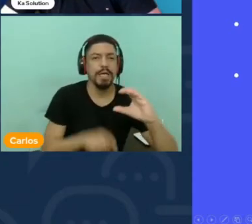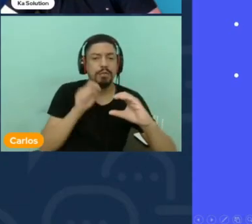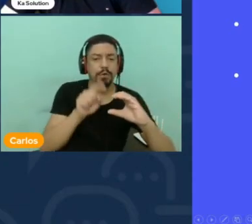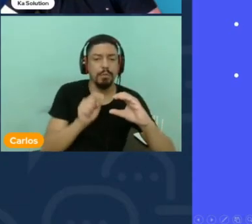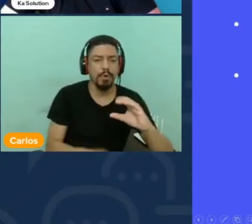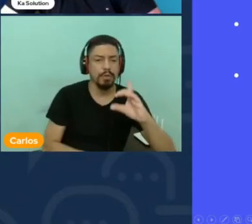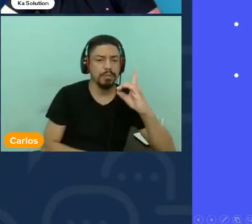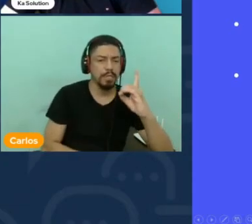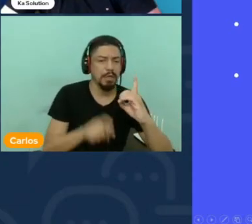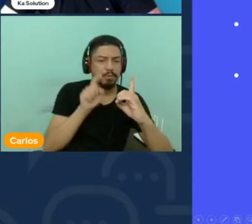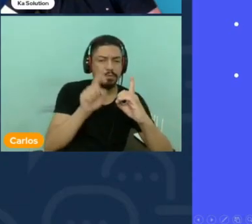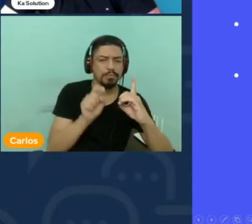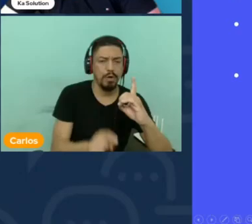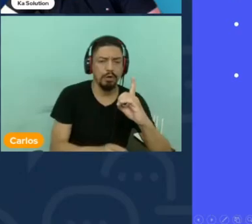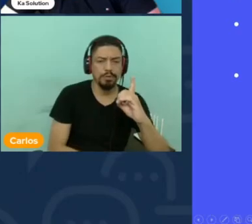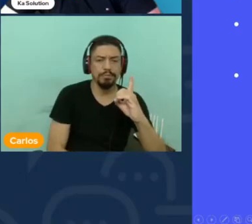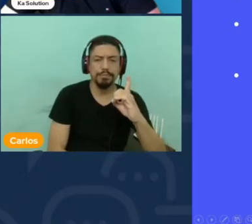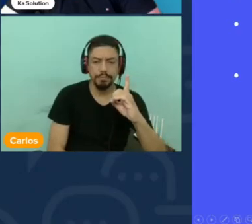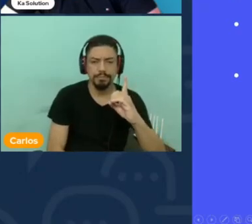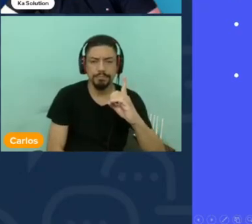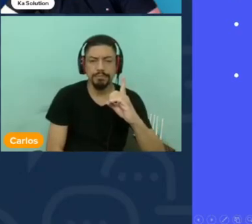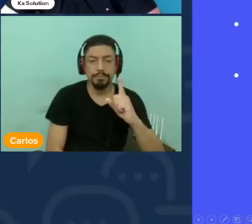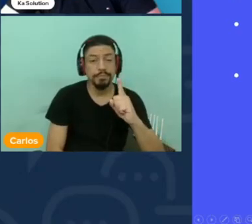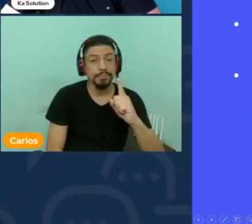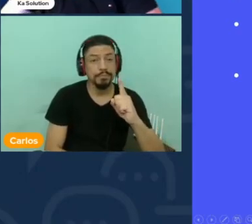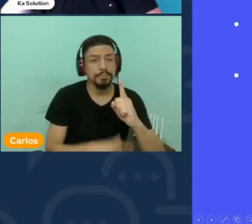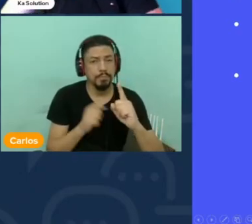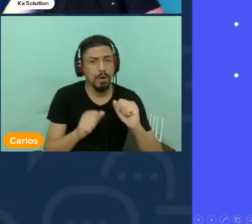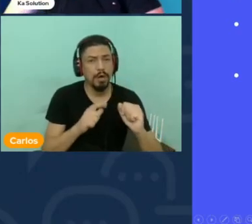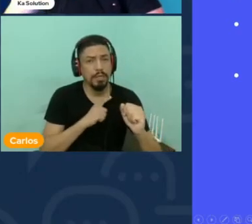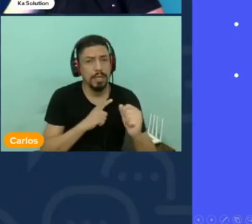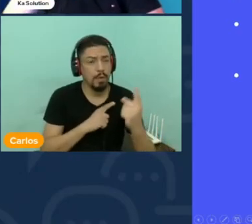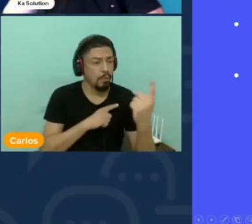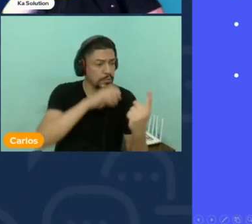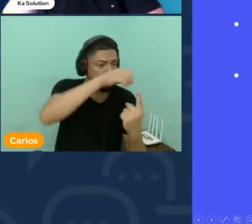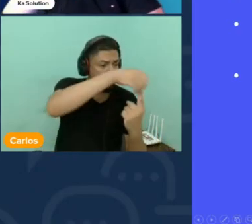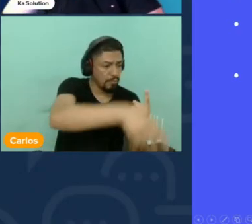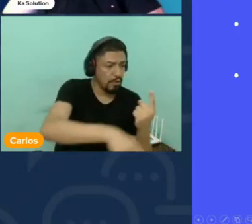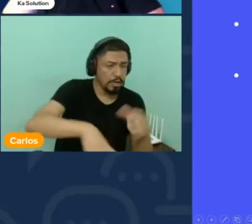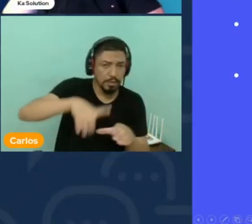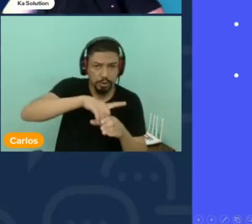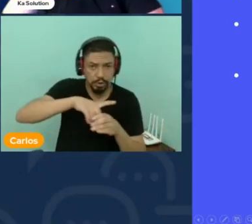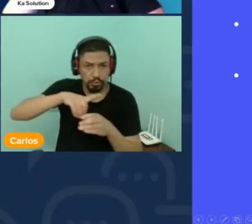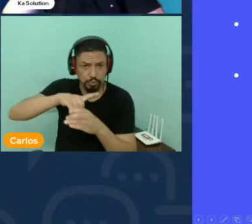D, posso ter mais de um disco por servidor.